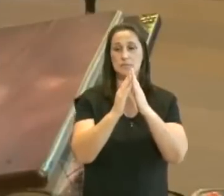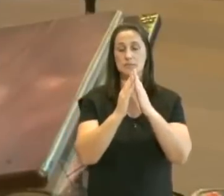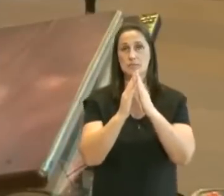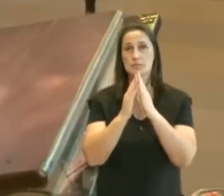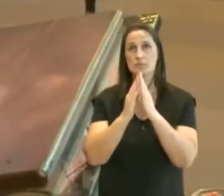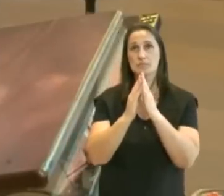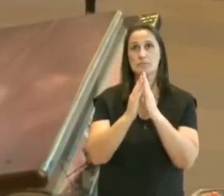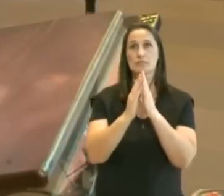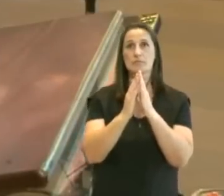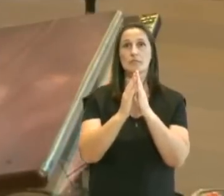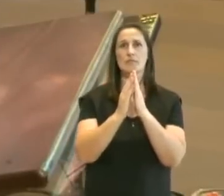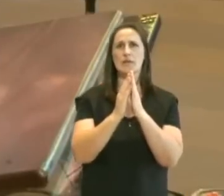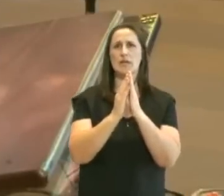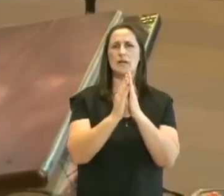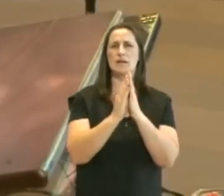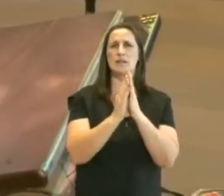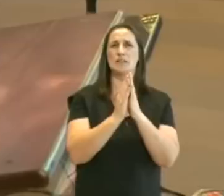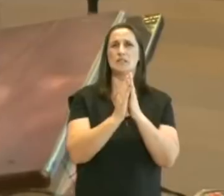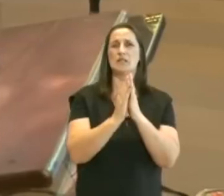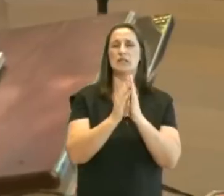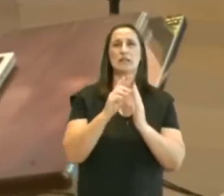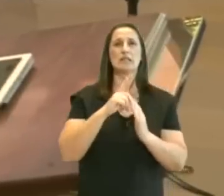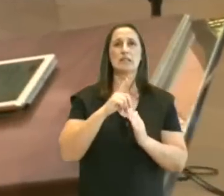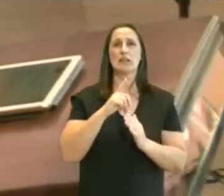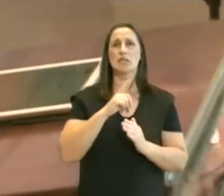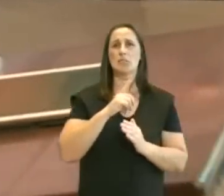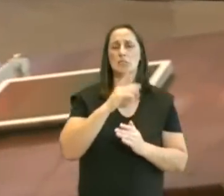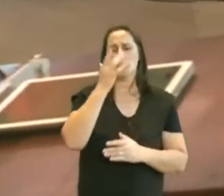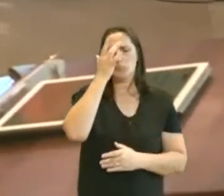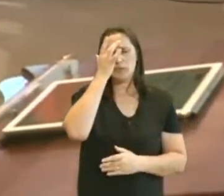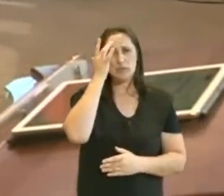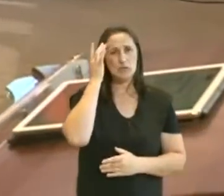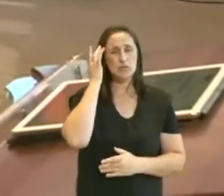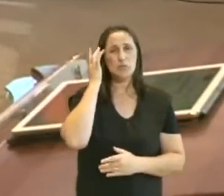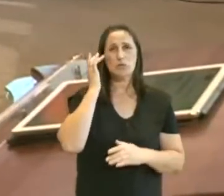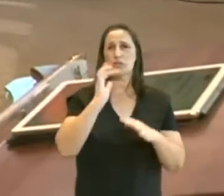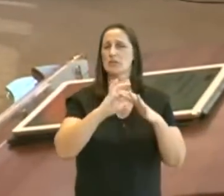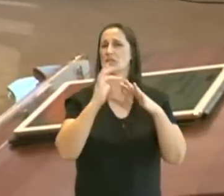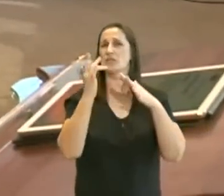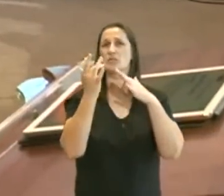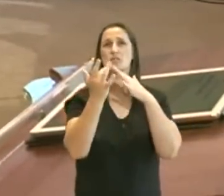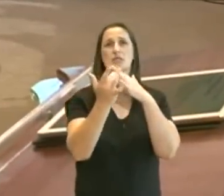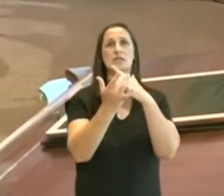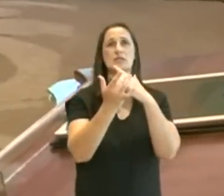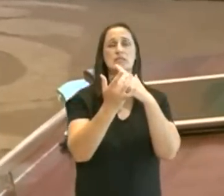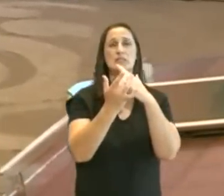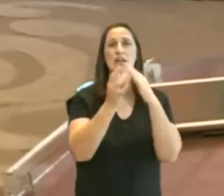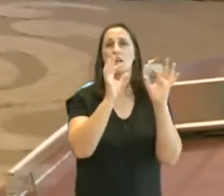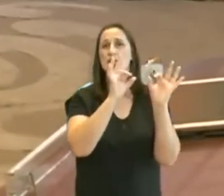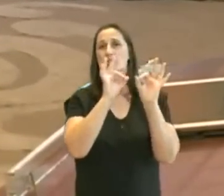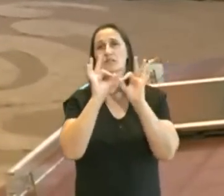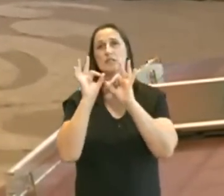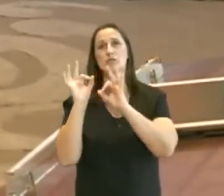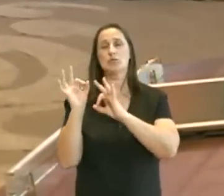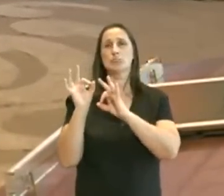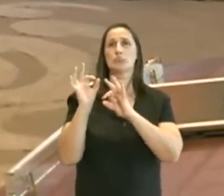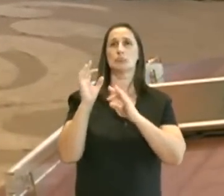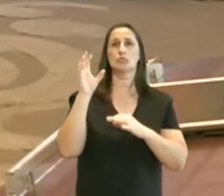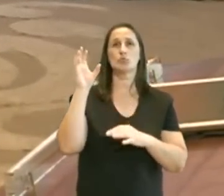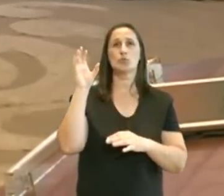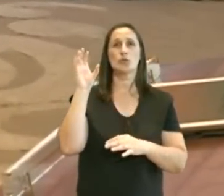dessas milhões de pessoas que estão ouvindo a gente pelos meios sociais, pelas redes